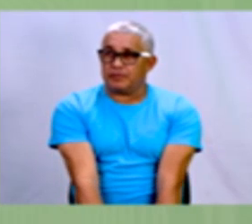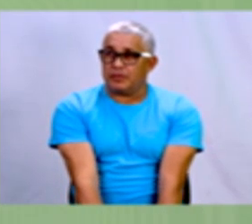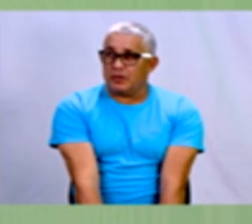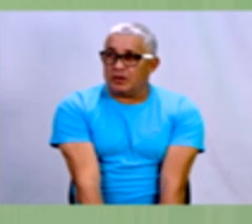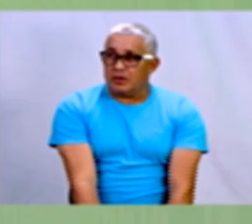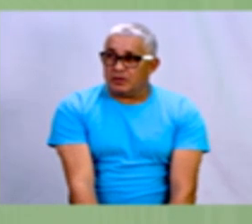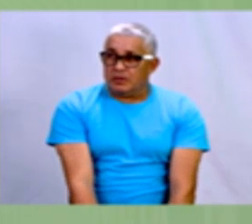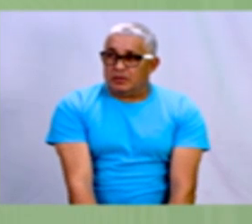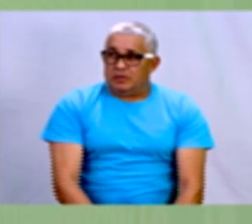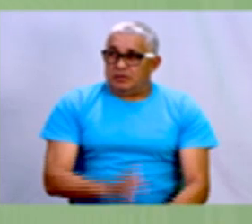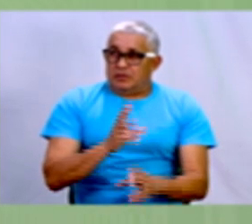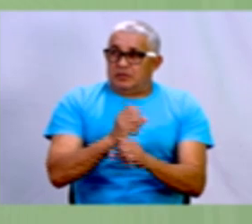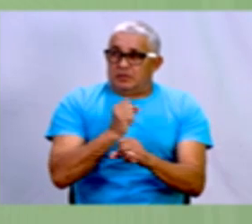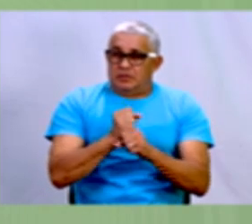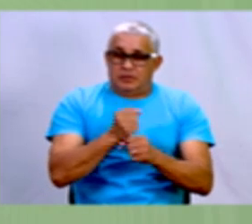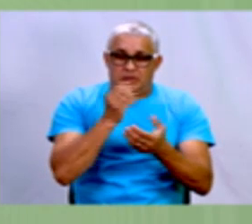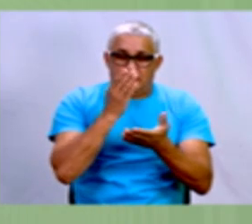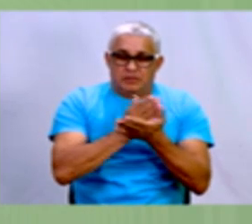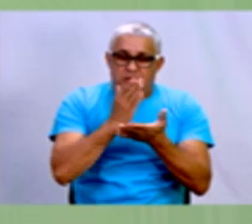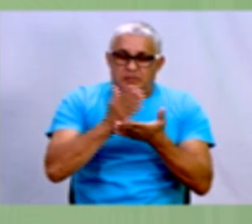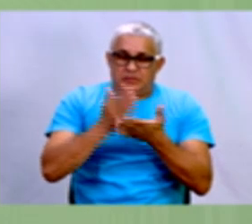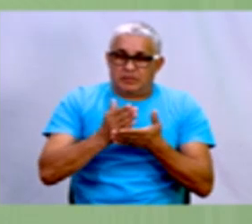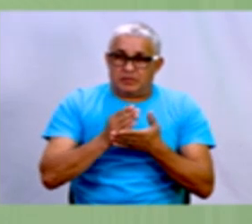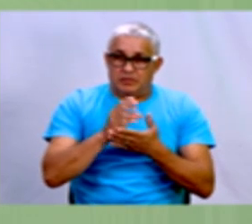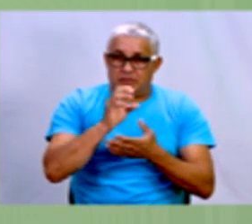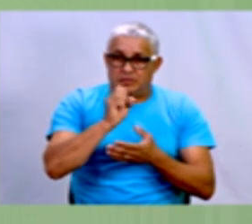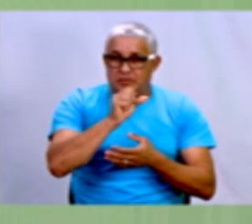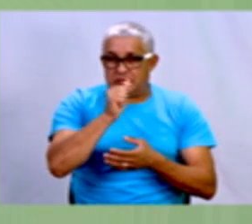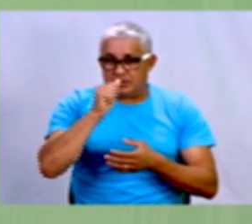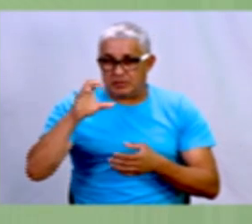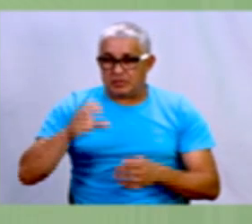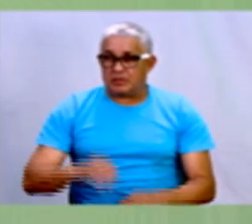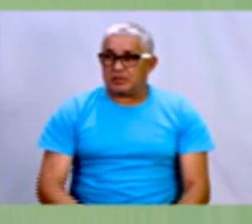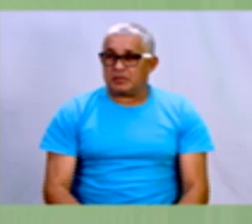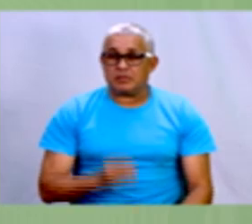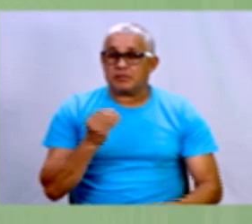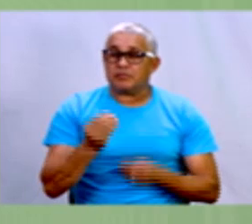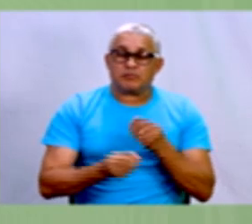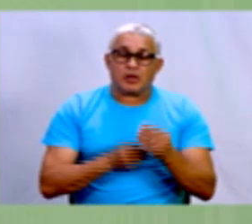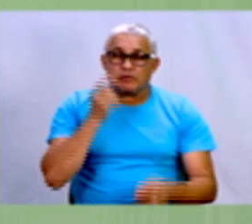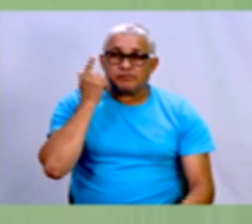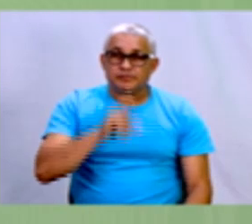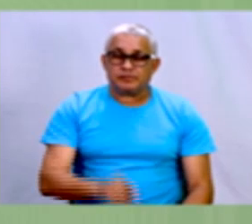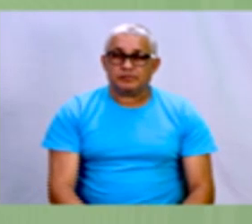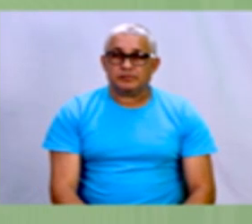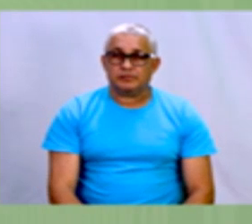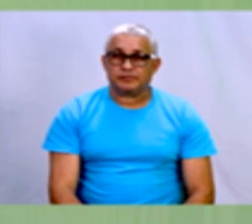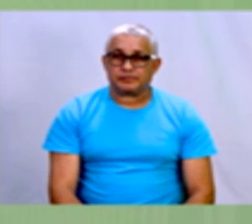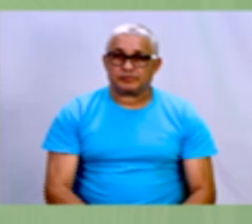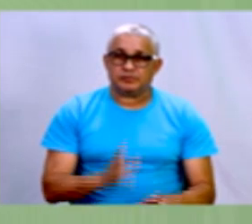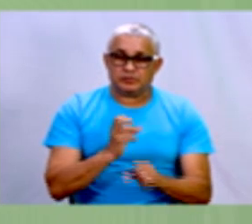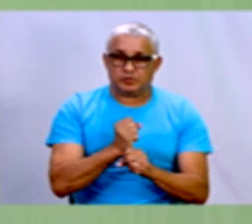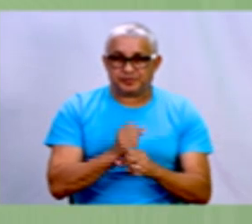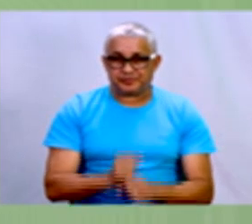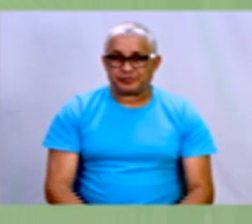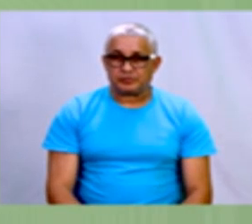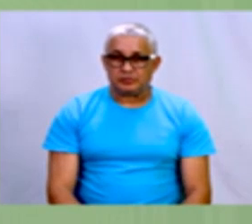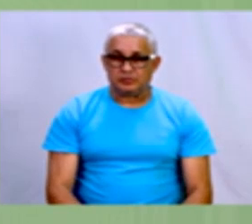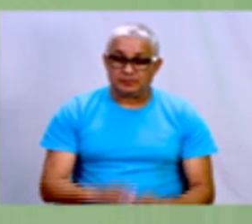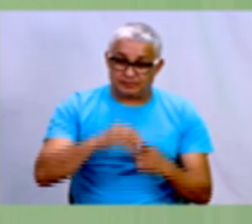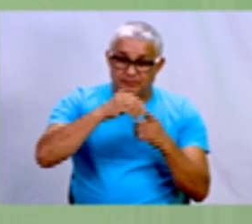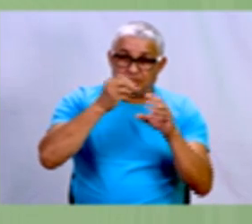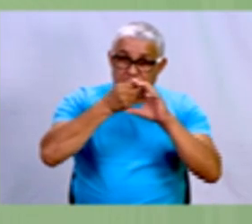Vamos ao cálculo das parcelas no sistema SAC, né? Como que a gente chegou para fazer aquela conta? Ó, a